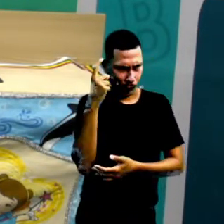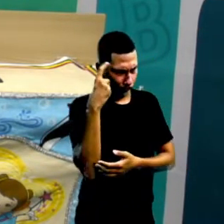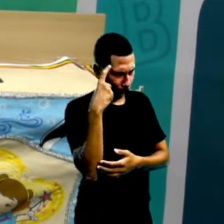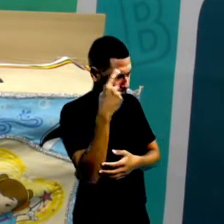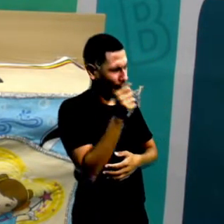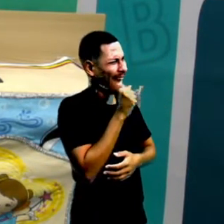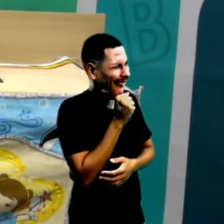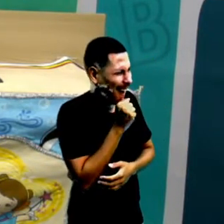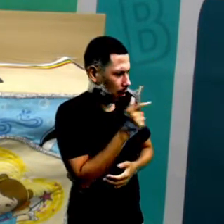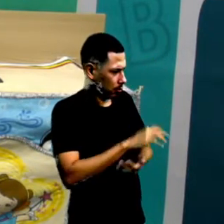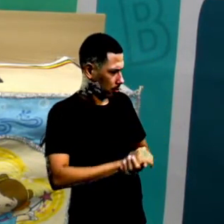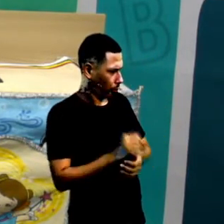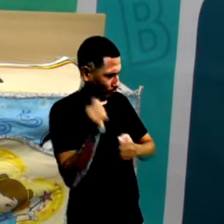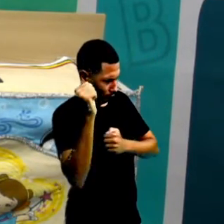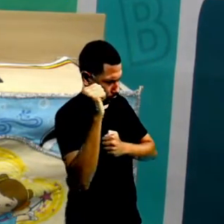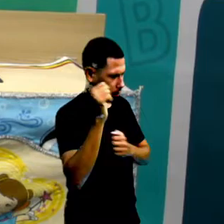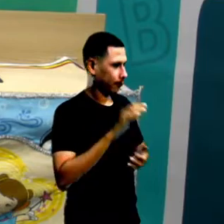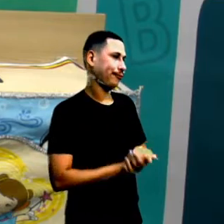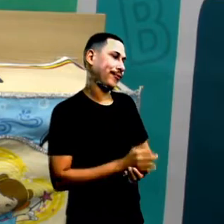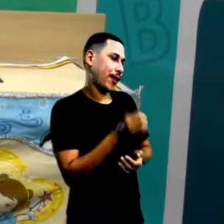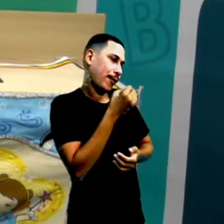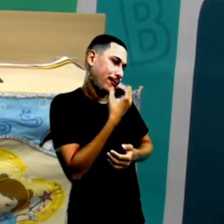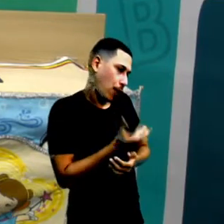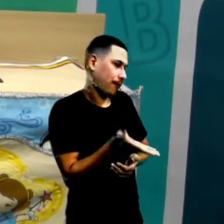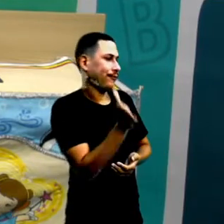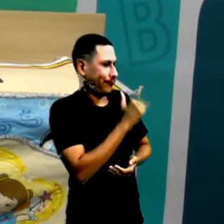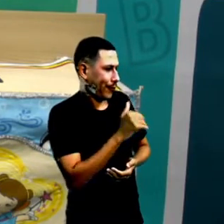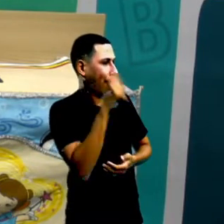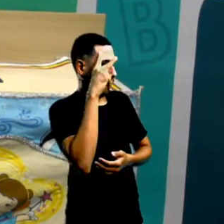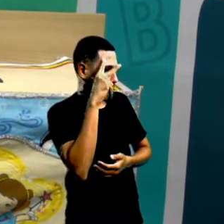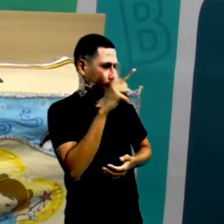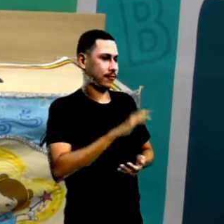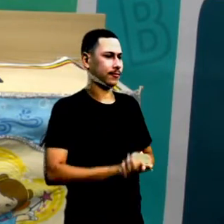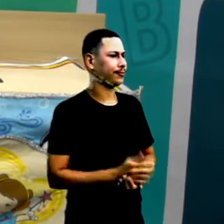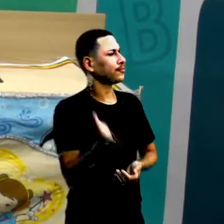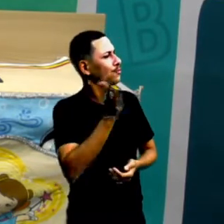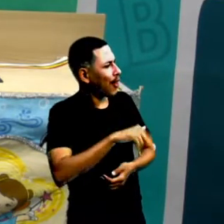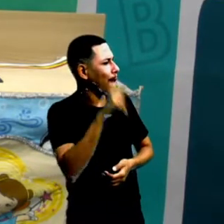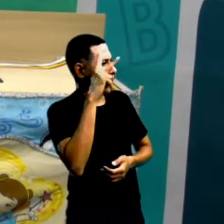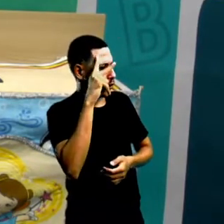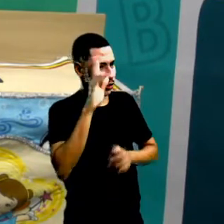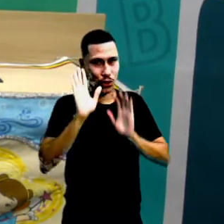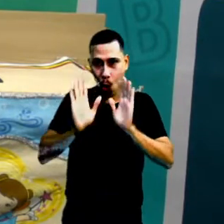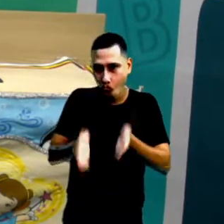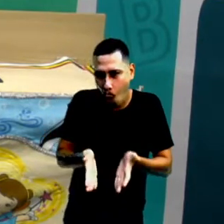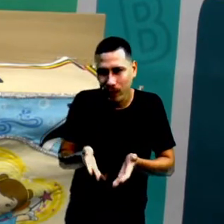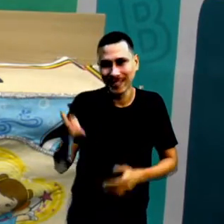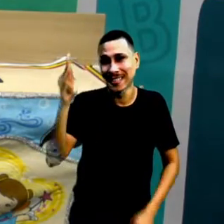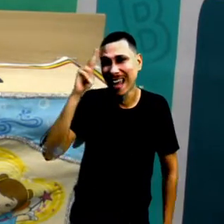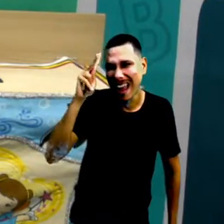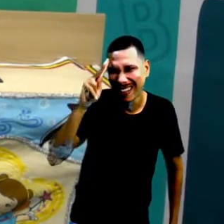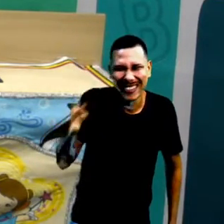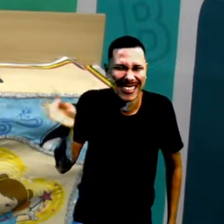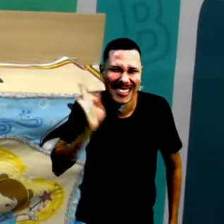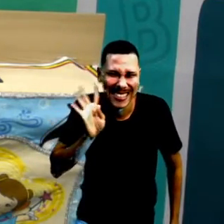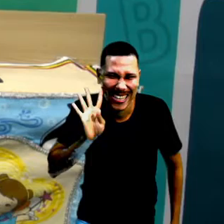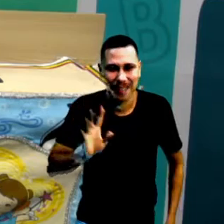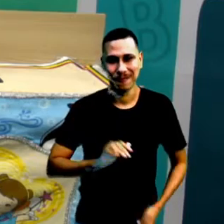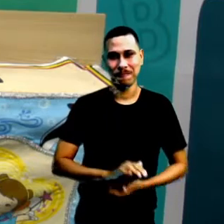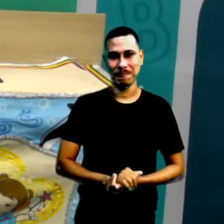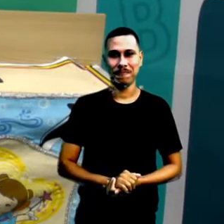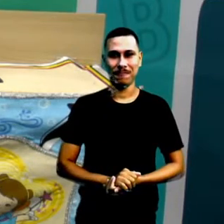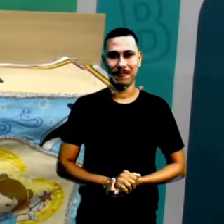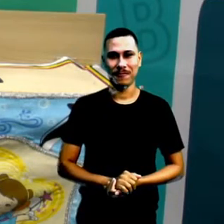não acredito Ah tá tá bom vamos né gente vamos para nossa história de hoje que essa história é tão